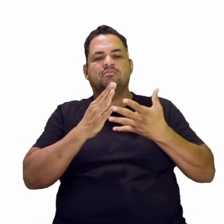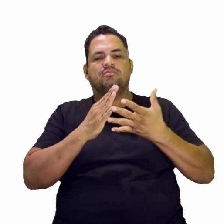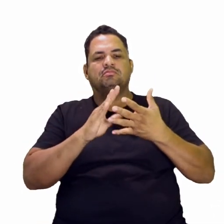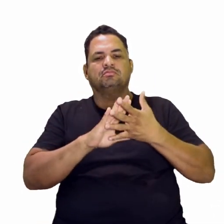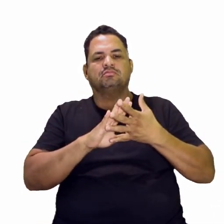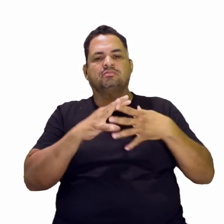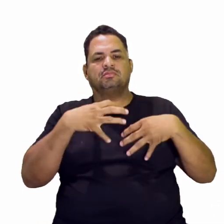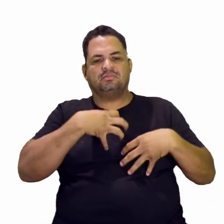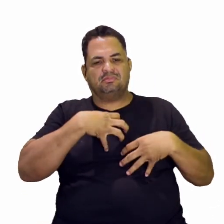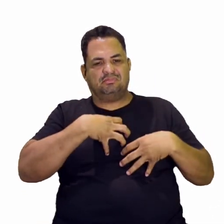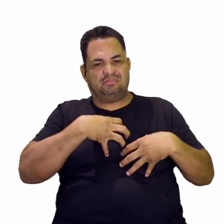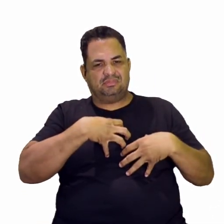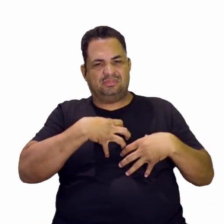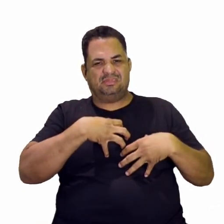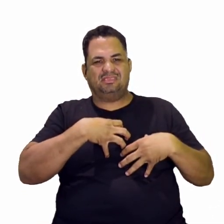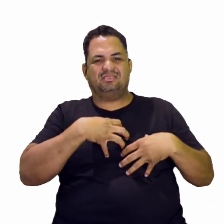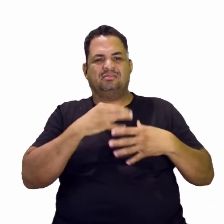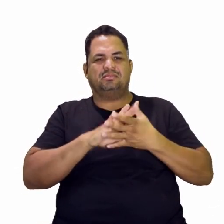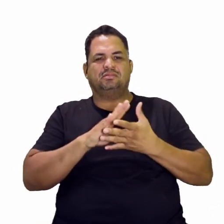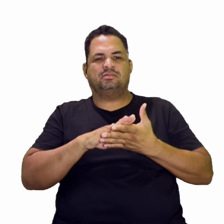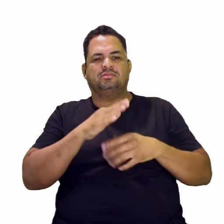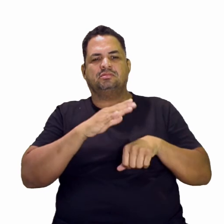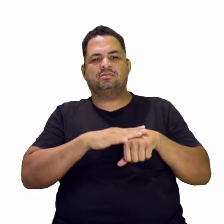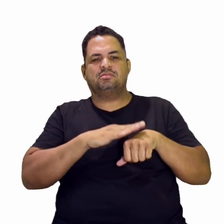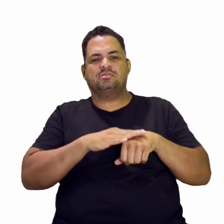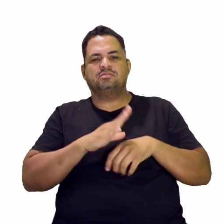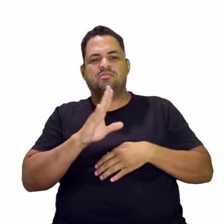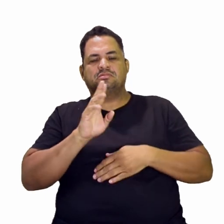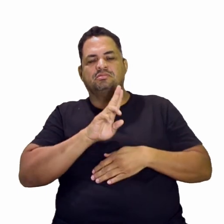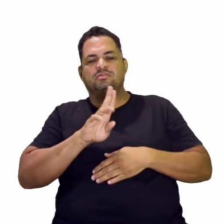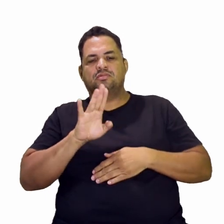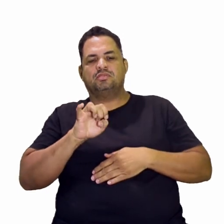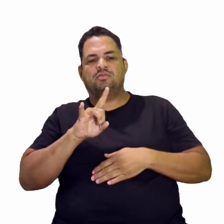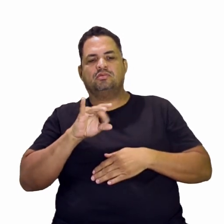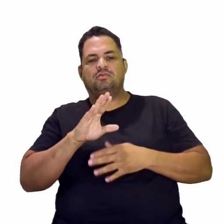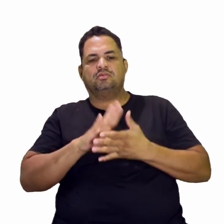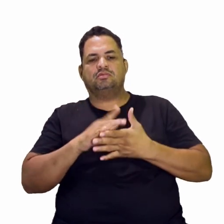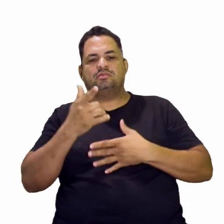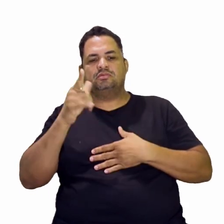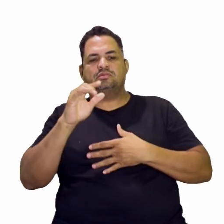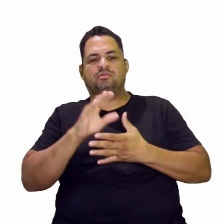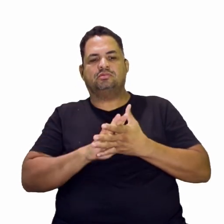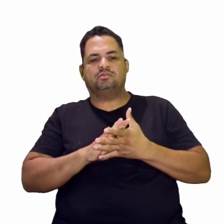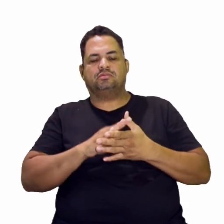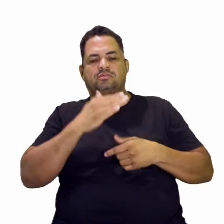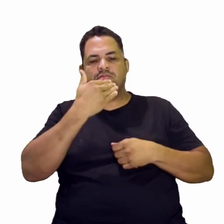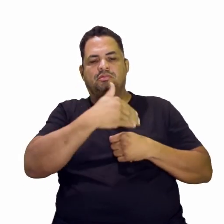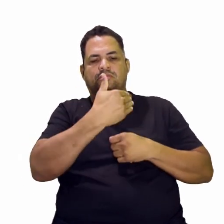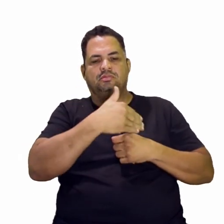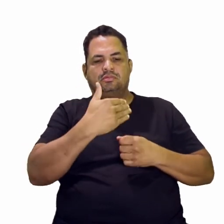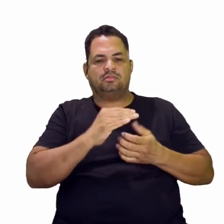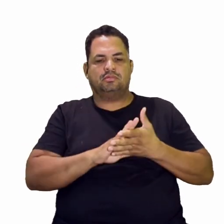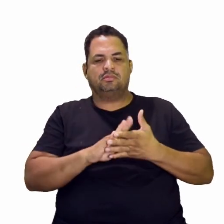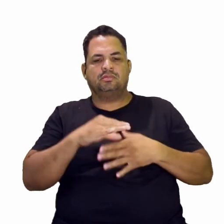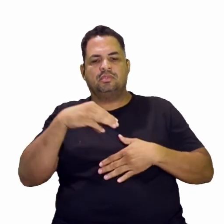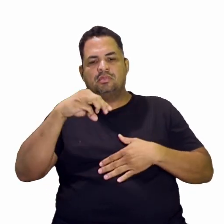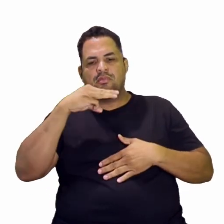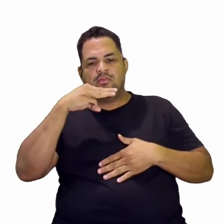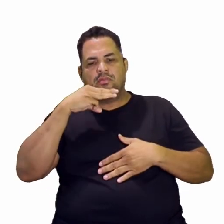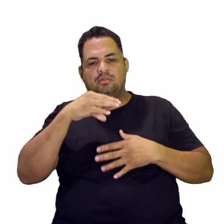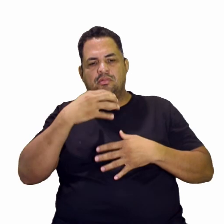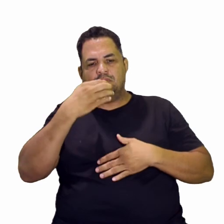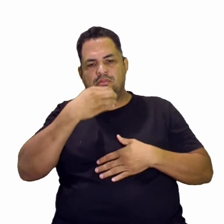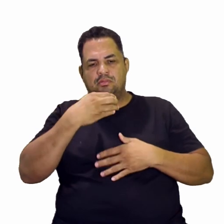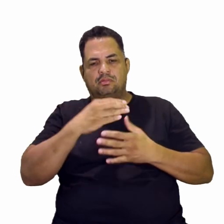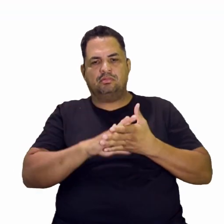de escorbuto. Outras fontes de vitamina C é o abacaxi, amo, caju, mamão, manga, couve-flor